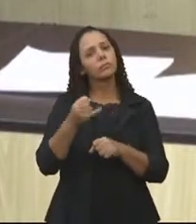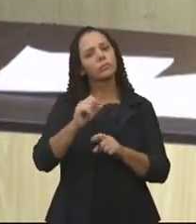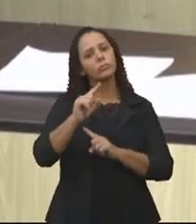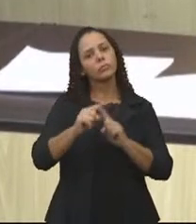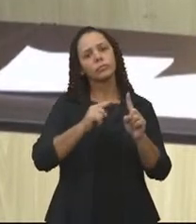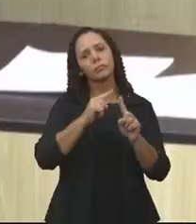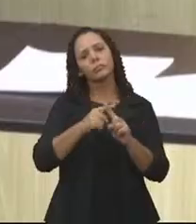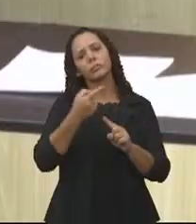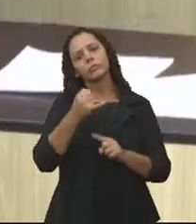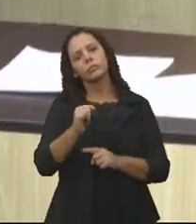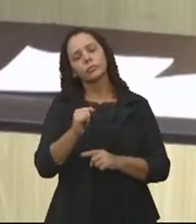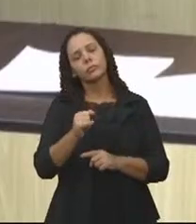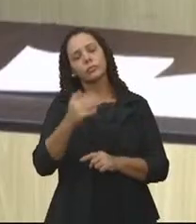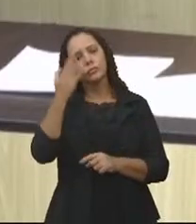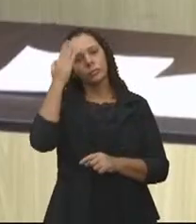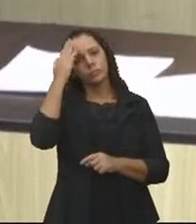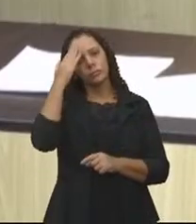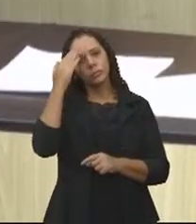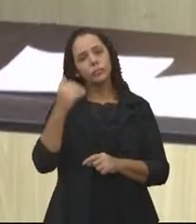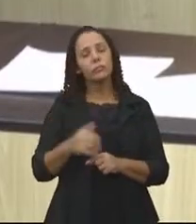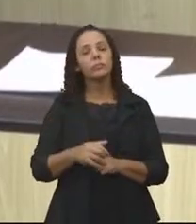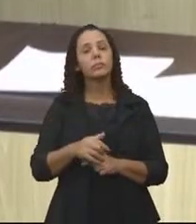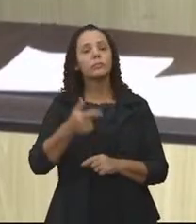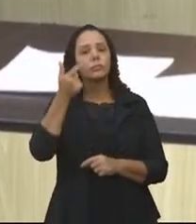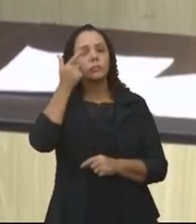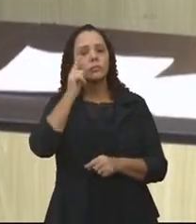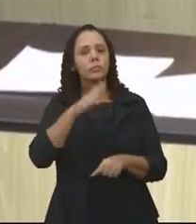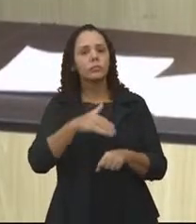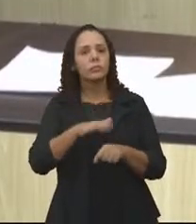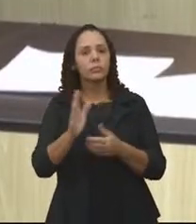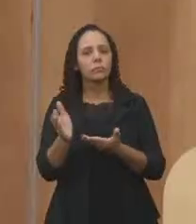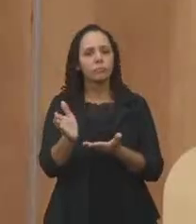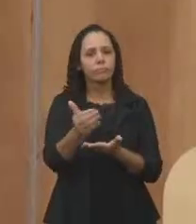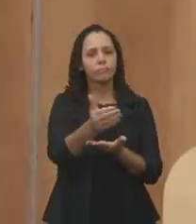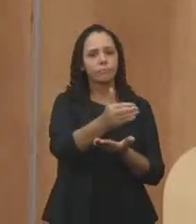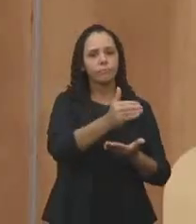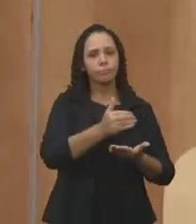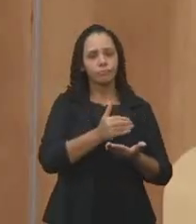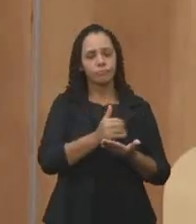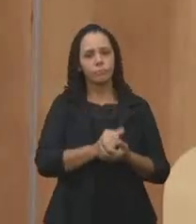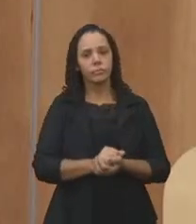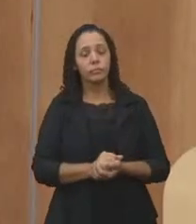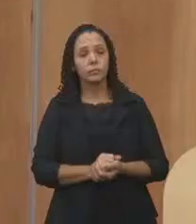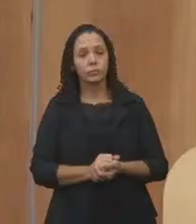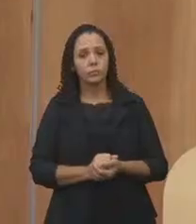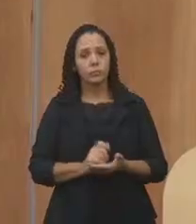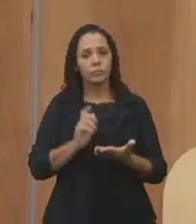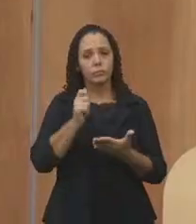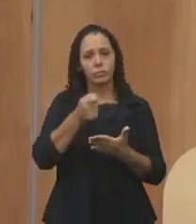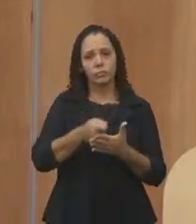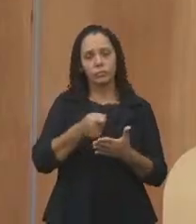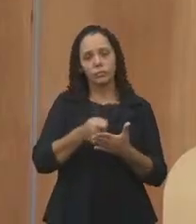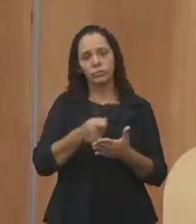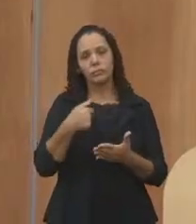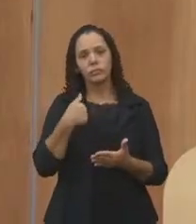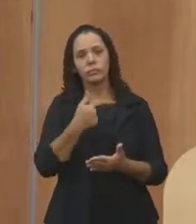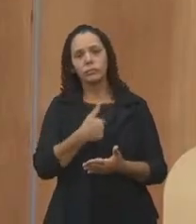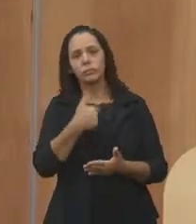previsão de conseguir entrar mais na receita no caso, hein? Na contenção de despesas, a gente tem renegociado